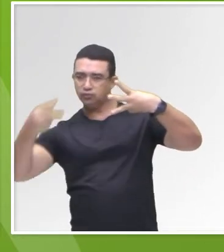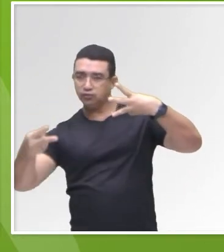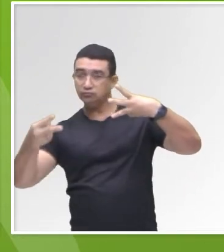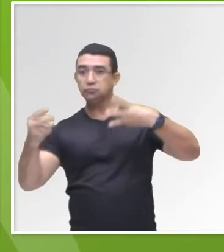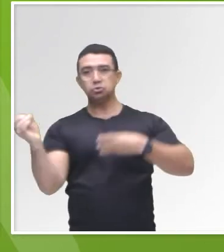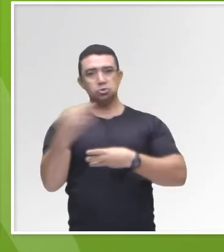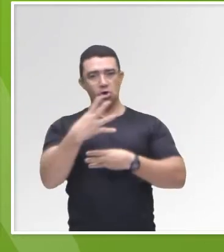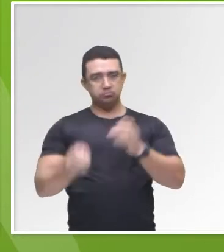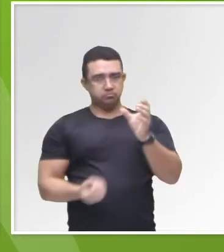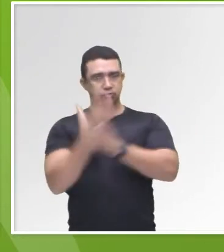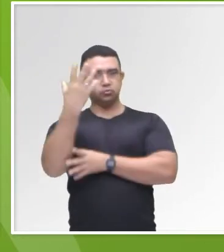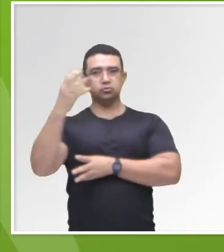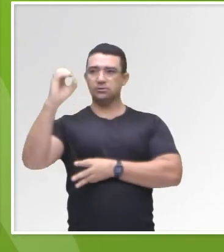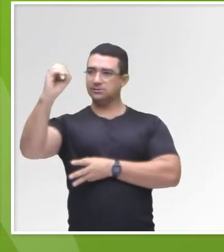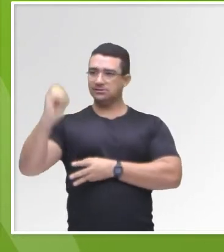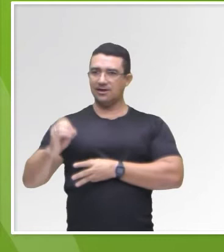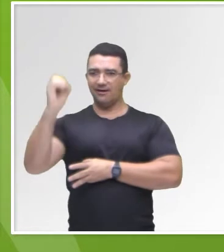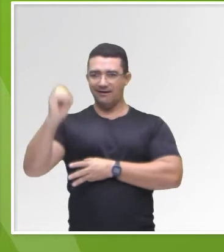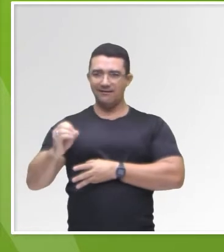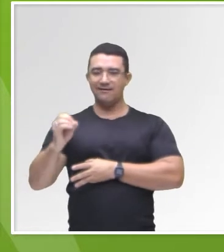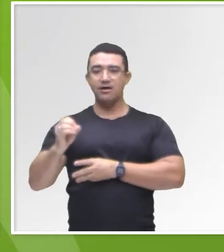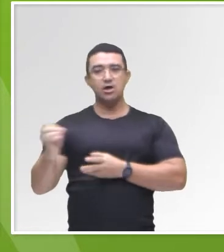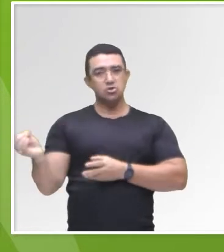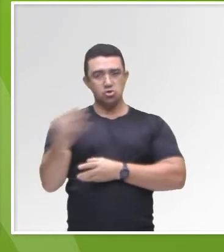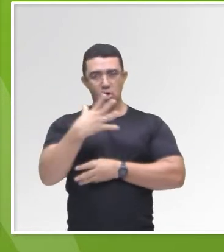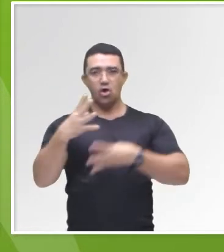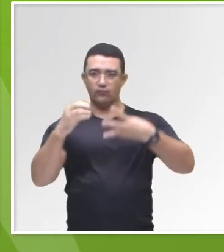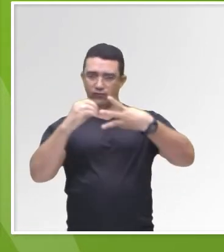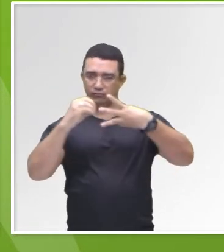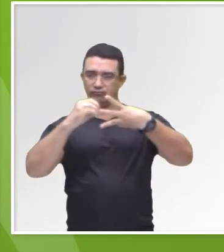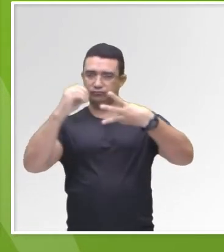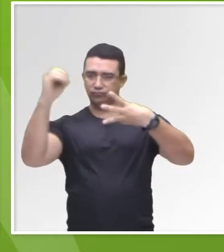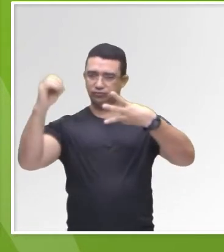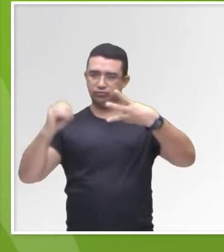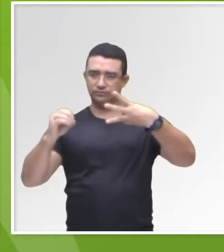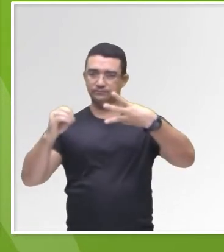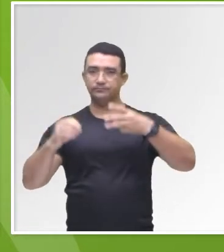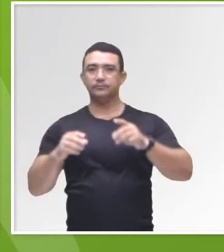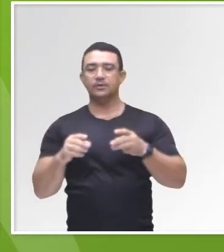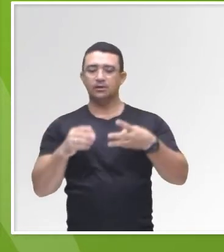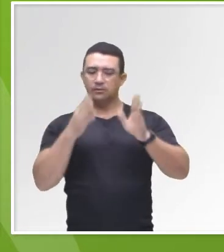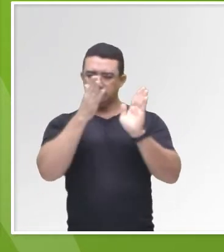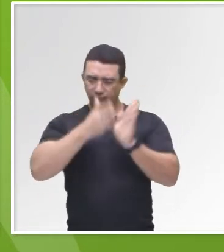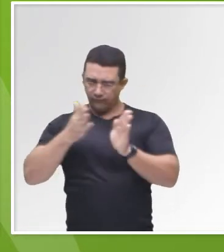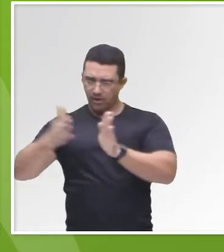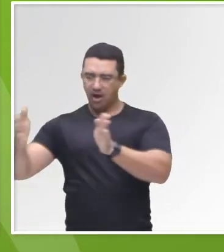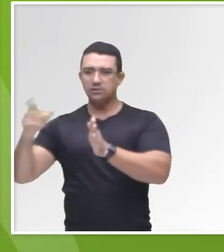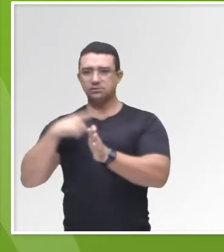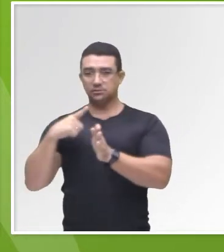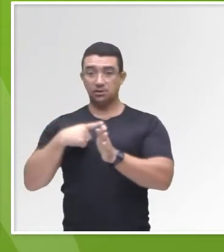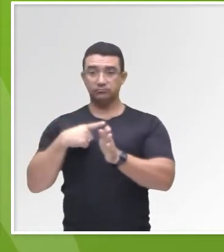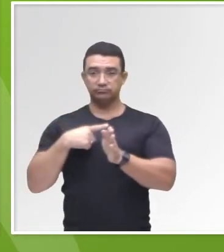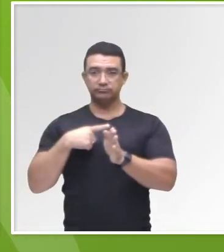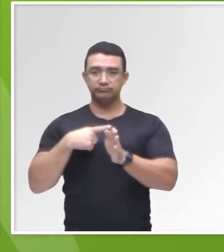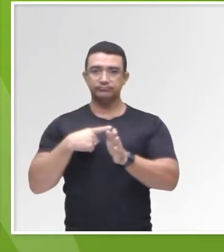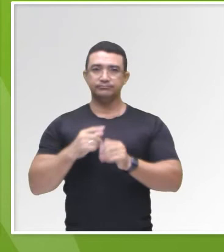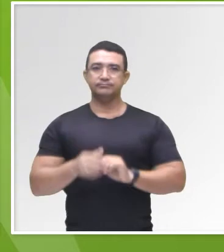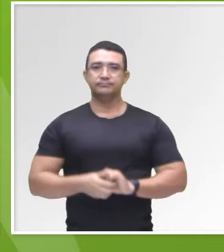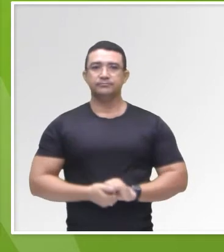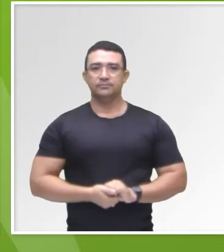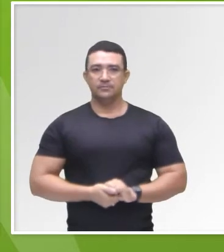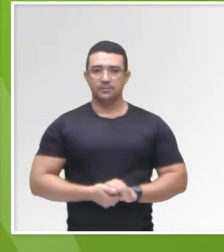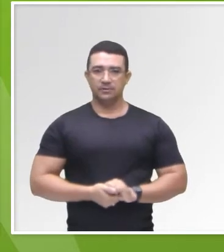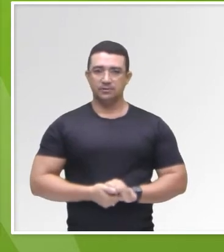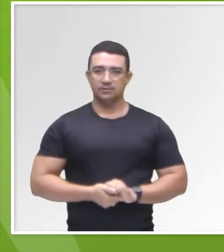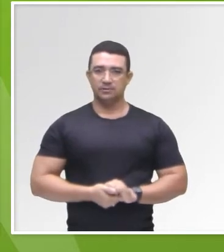ele acontece ali em algumas etapas, como a gente pôde observar, né? Temos aí, ó, prófase, metáfase, anáfase e telófase. Telófase